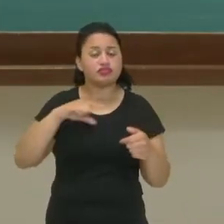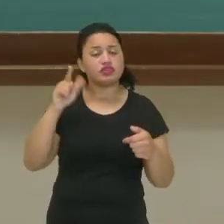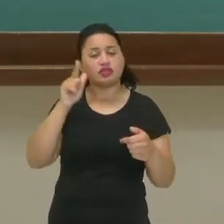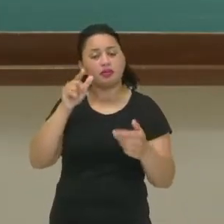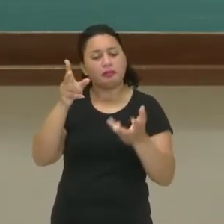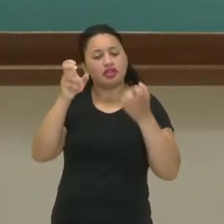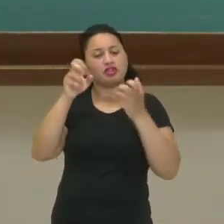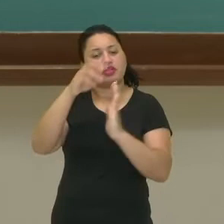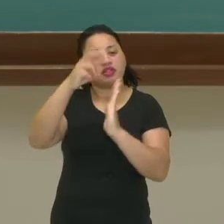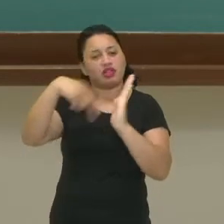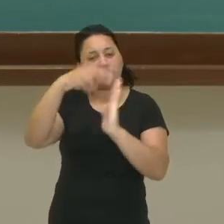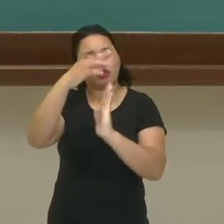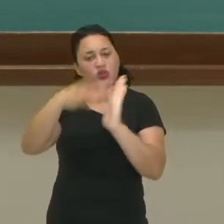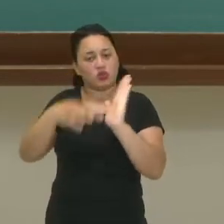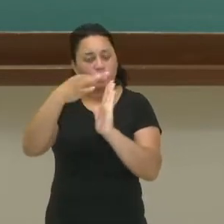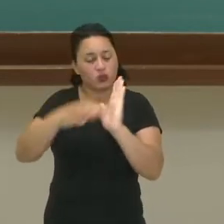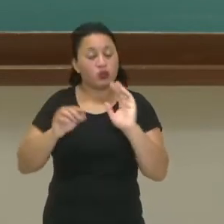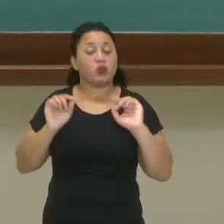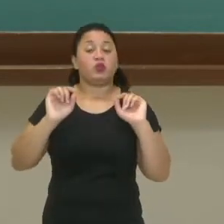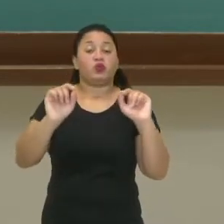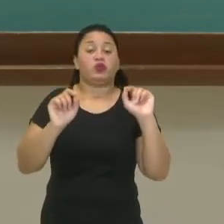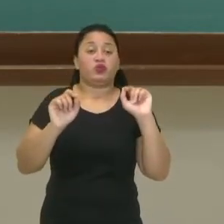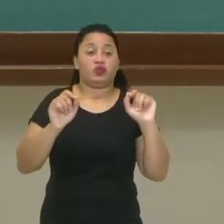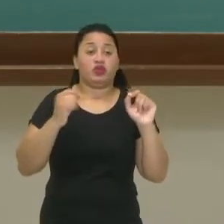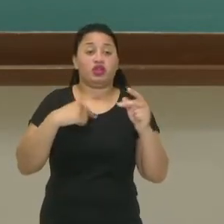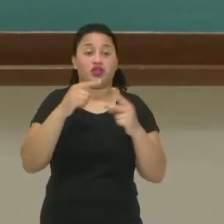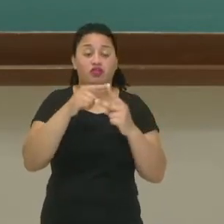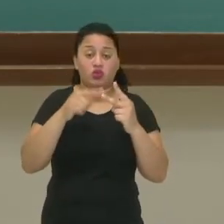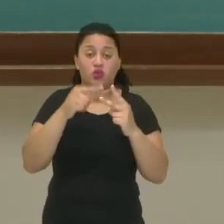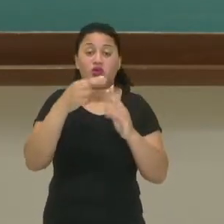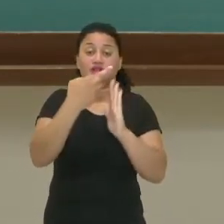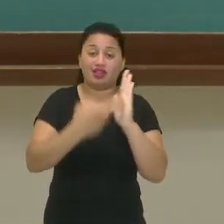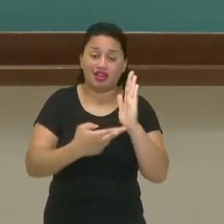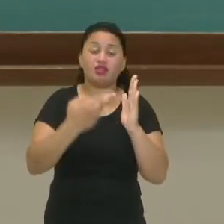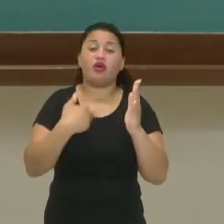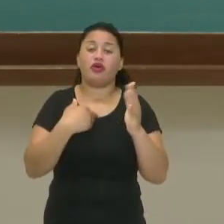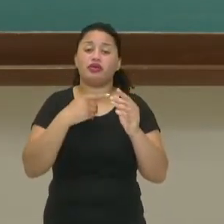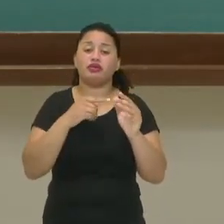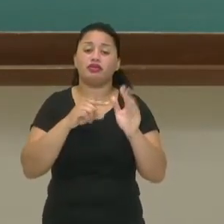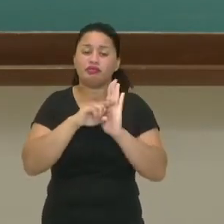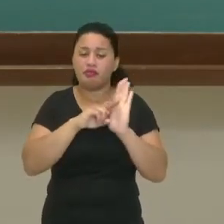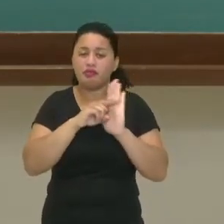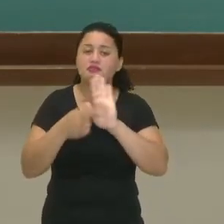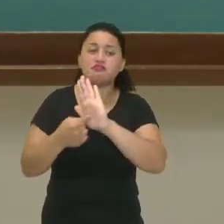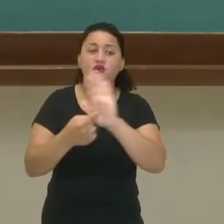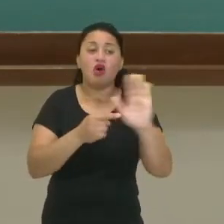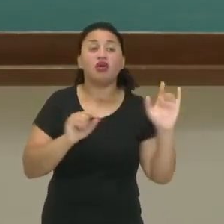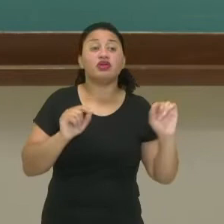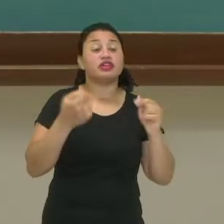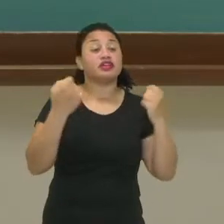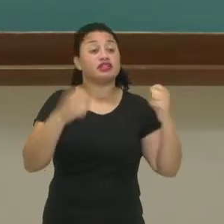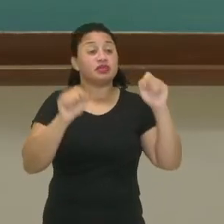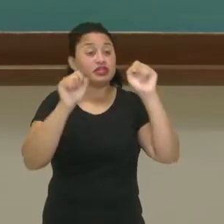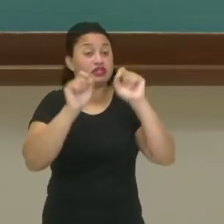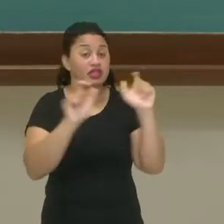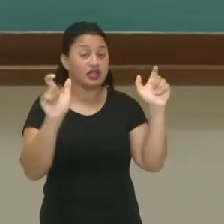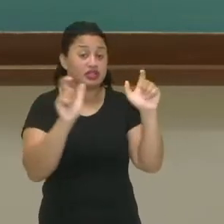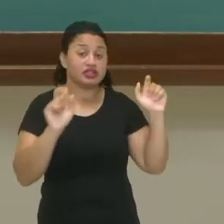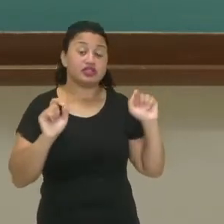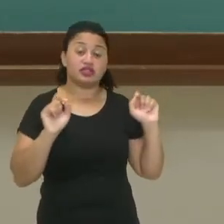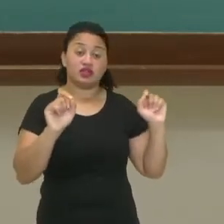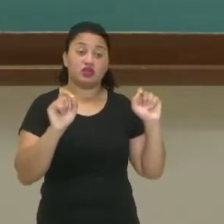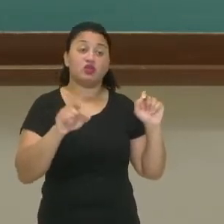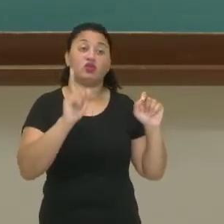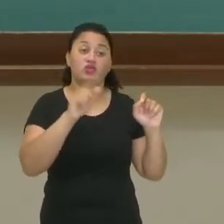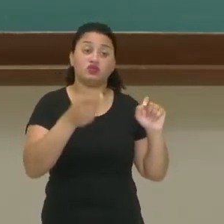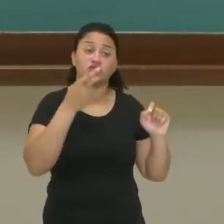percebido pela leitura que 2 relatórios já falam da necessidade de uma atenção maior. Um relatório fala que